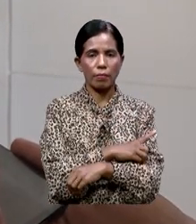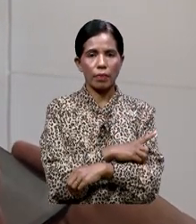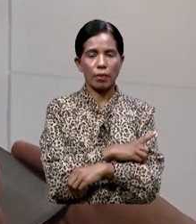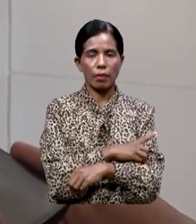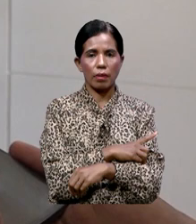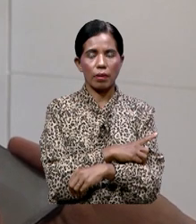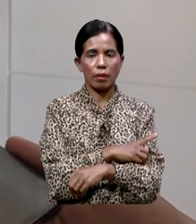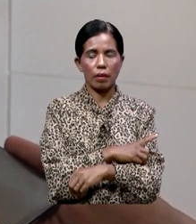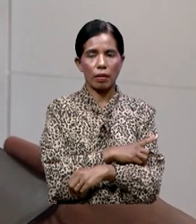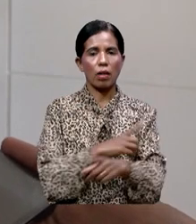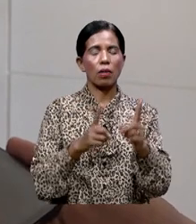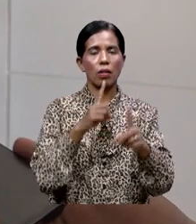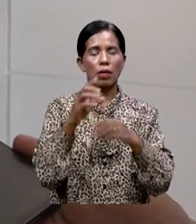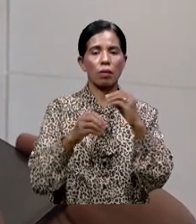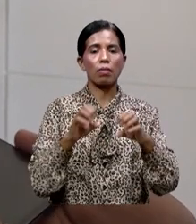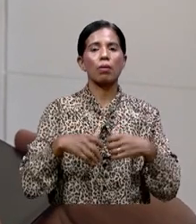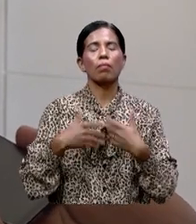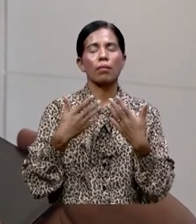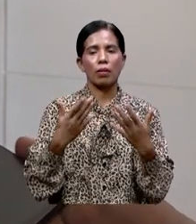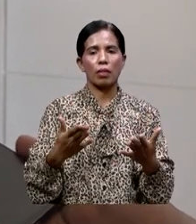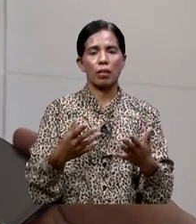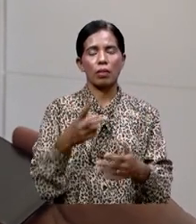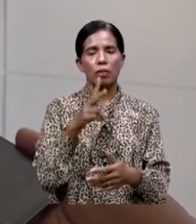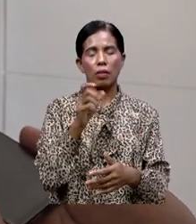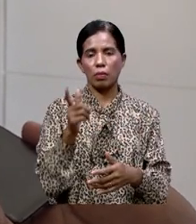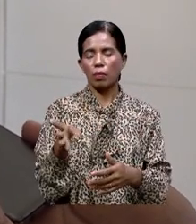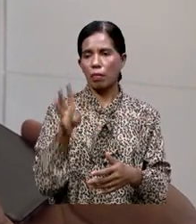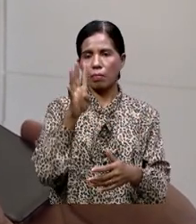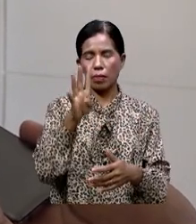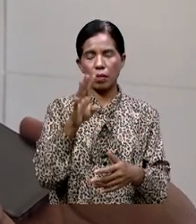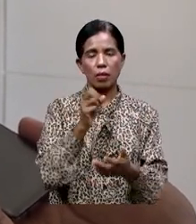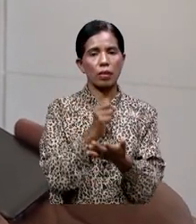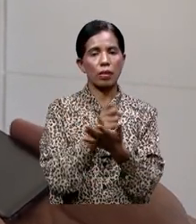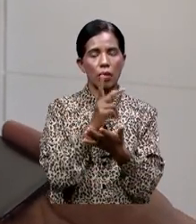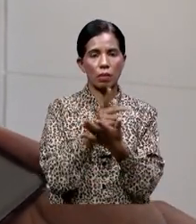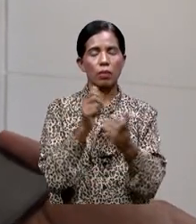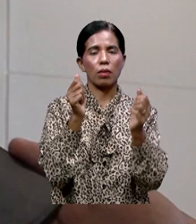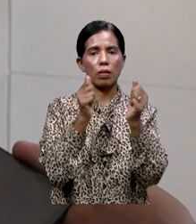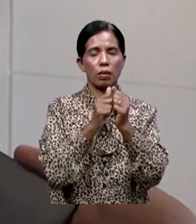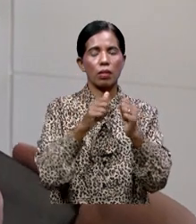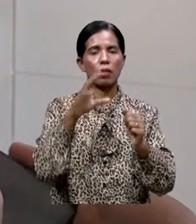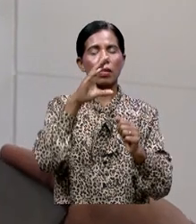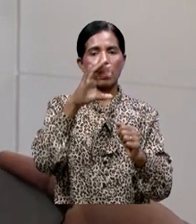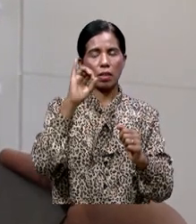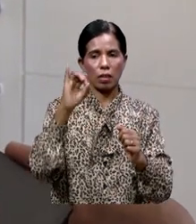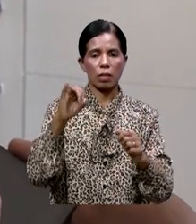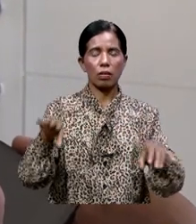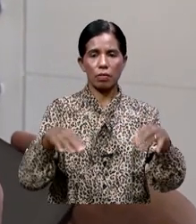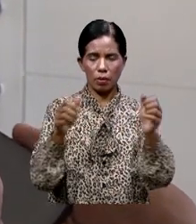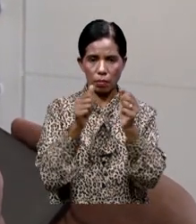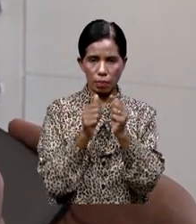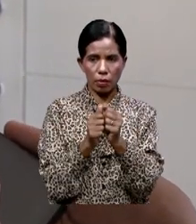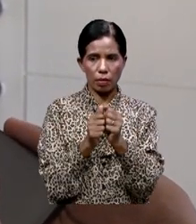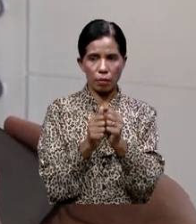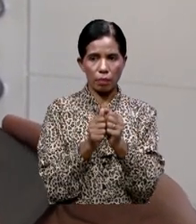de kulia kona ba uin sa 2024 ne secom so conselho de imprensa at serviço mutu kleliu